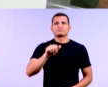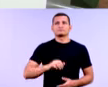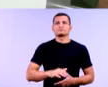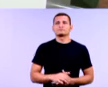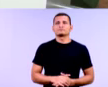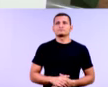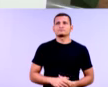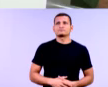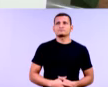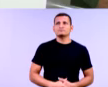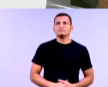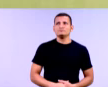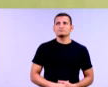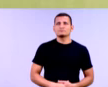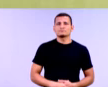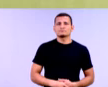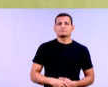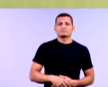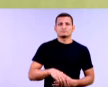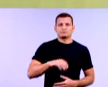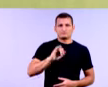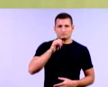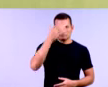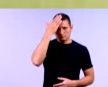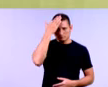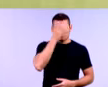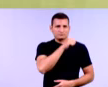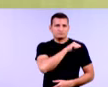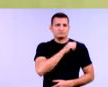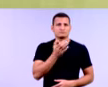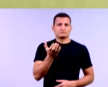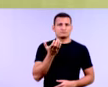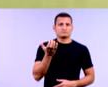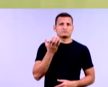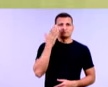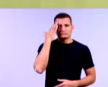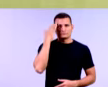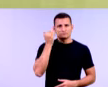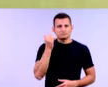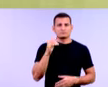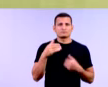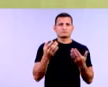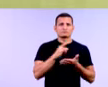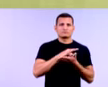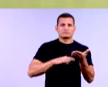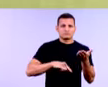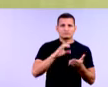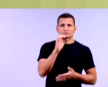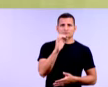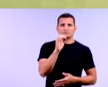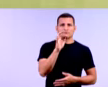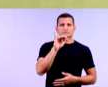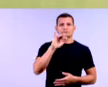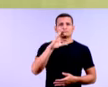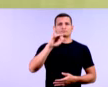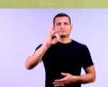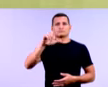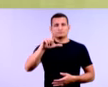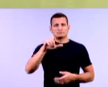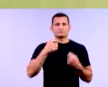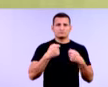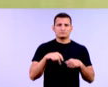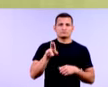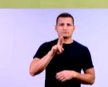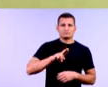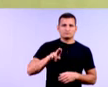mesmo. Polo de Ji-Paraná, o aluno quer saber qual tipo de redação oficial ele deve usar para enviar como